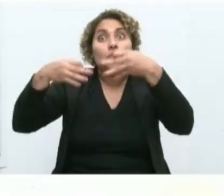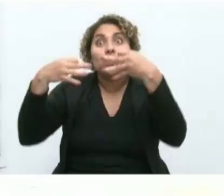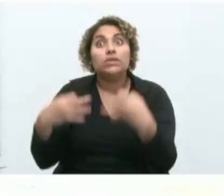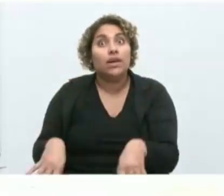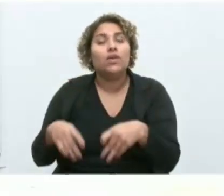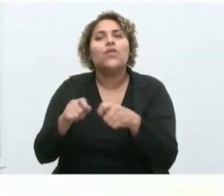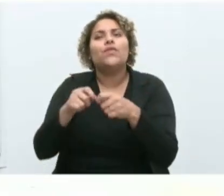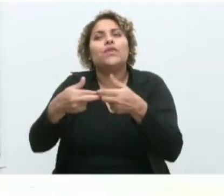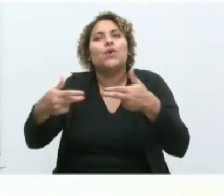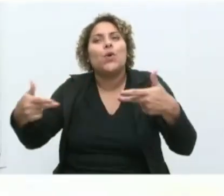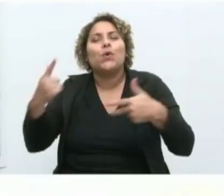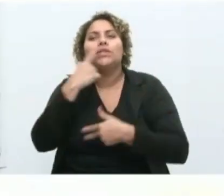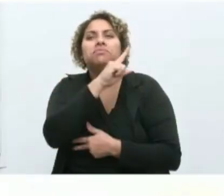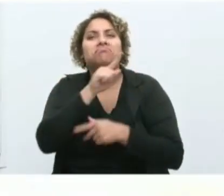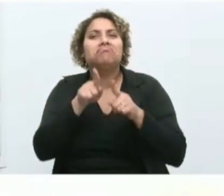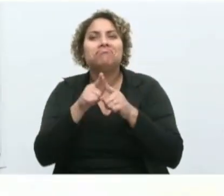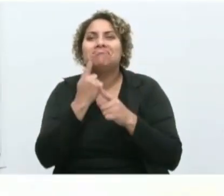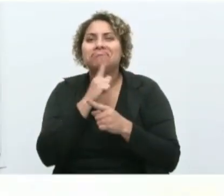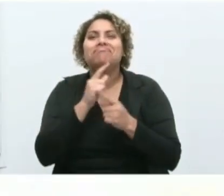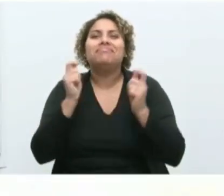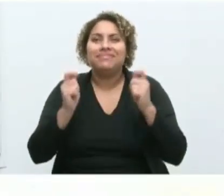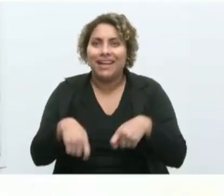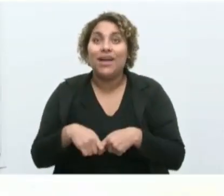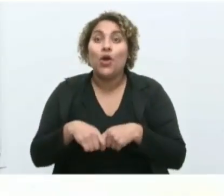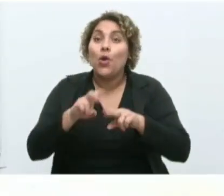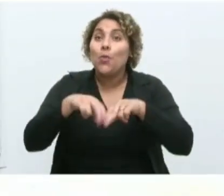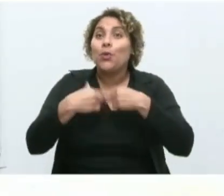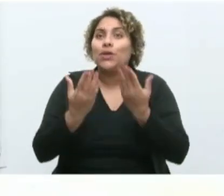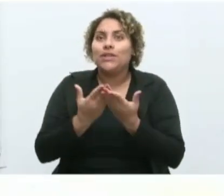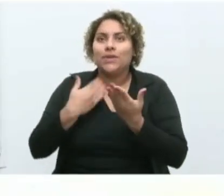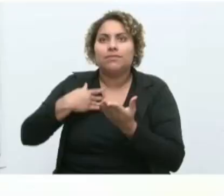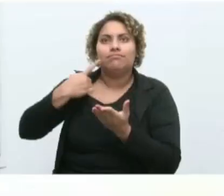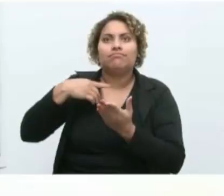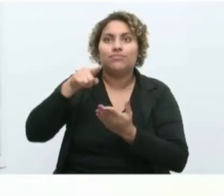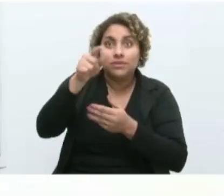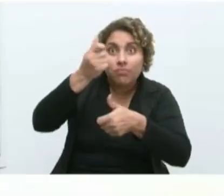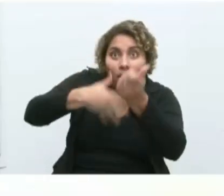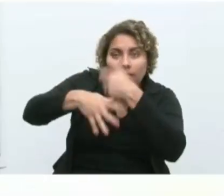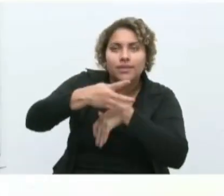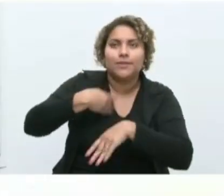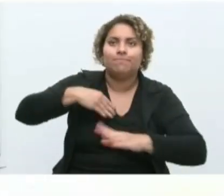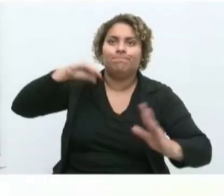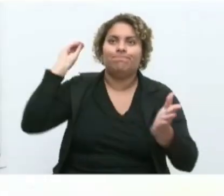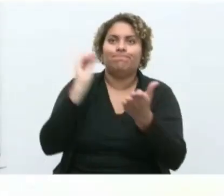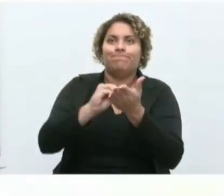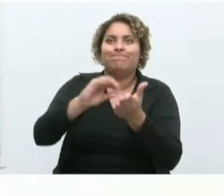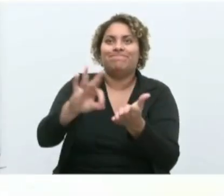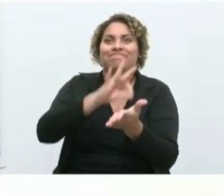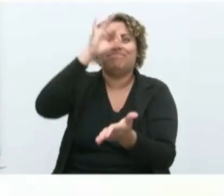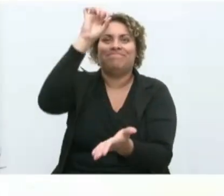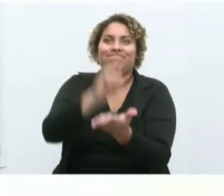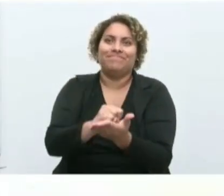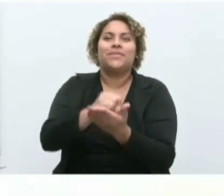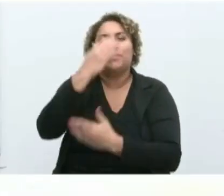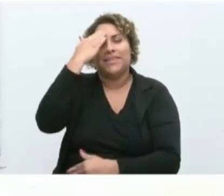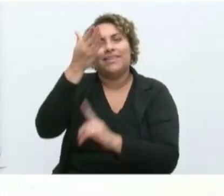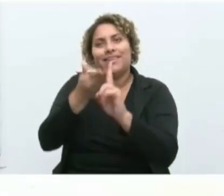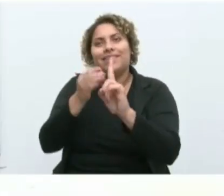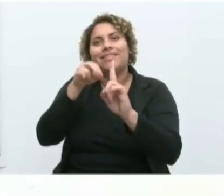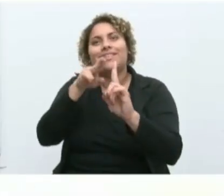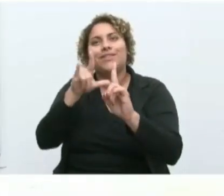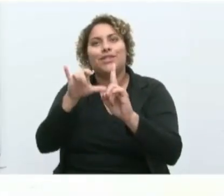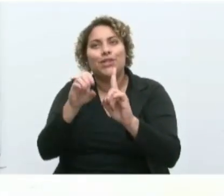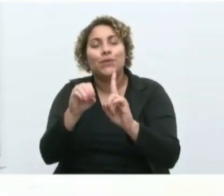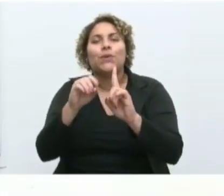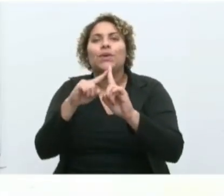a gente vai precisar do executivo também. Então, anotado, registrado, obrigado mais uma vez, Danilo. E lembrando que dia 10